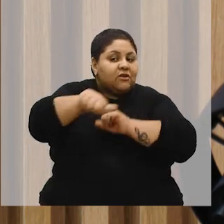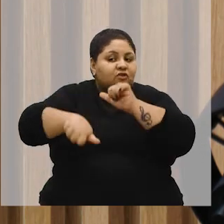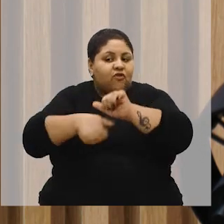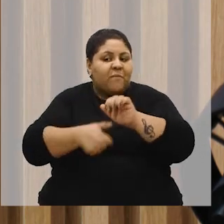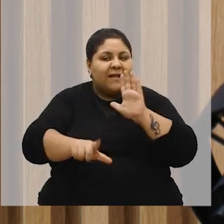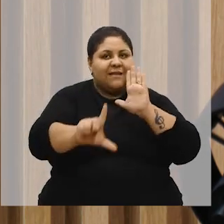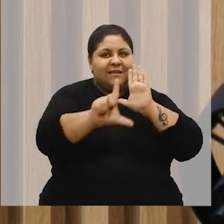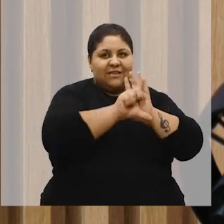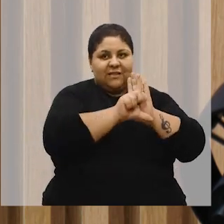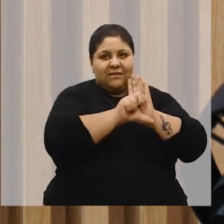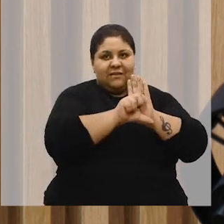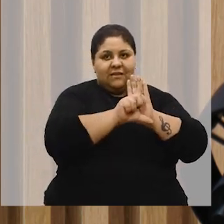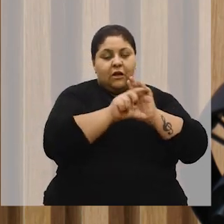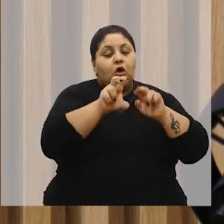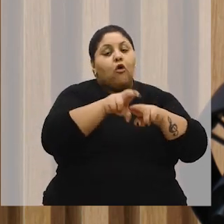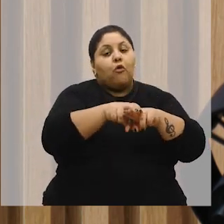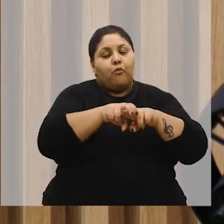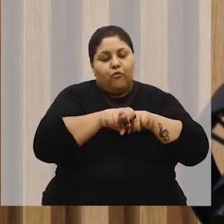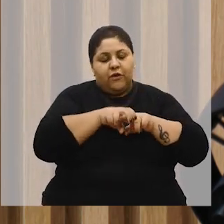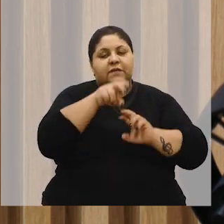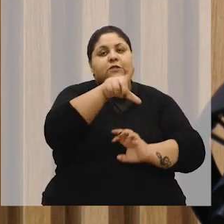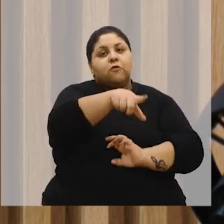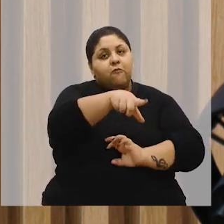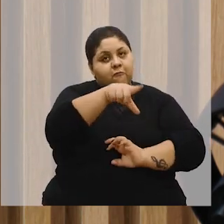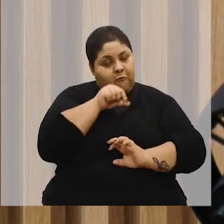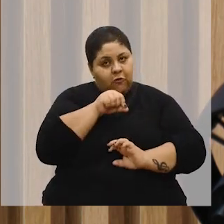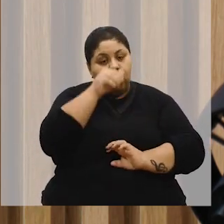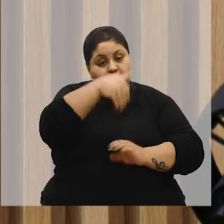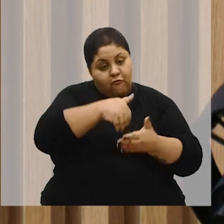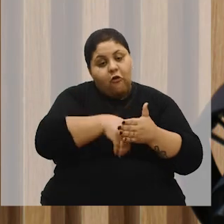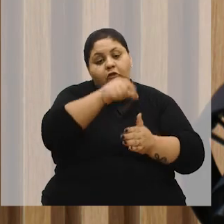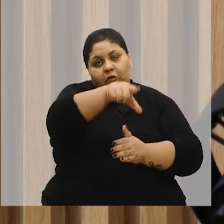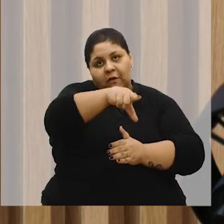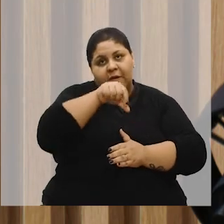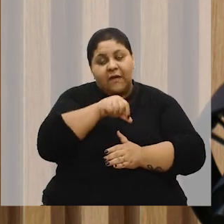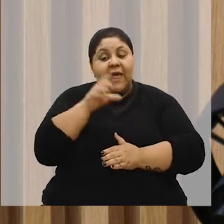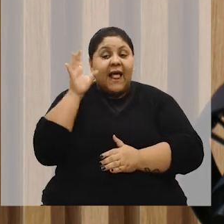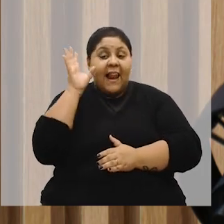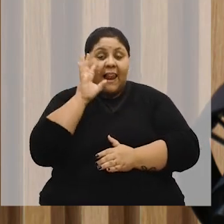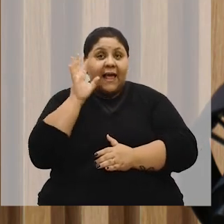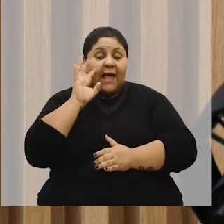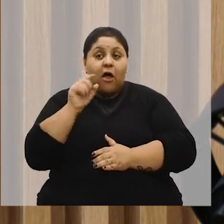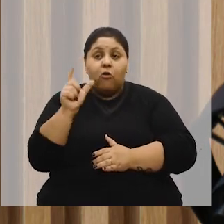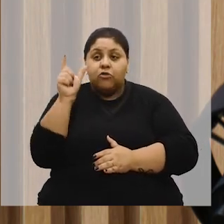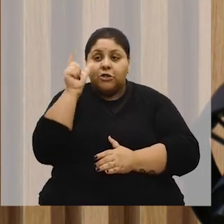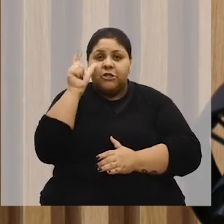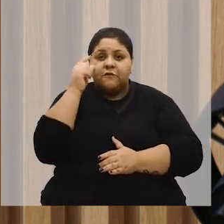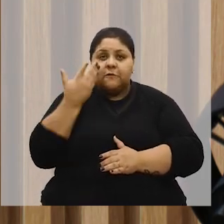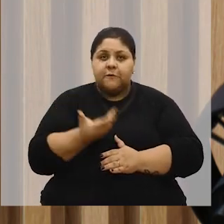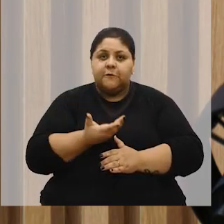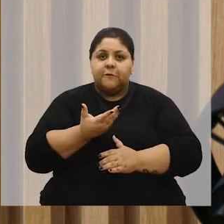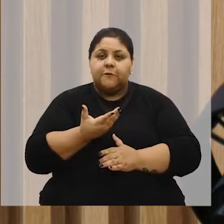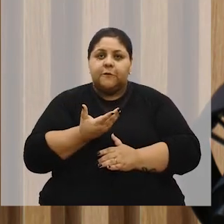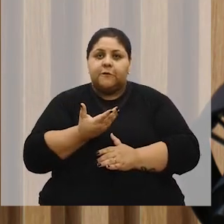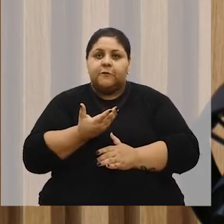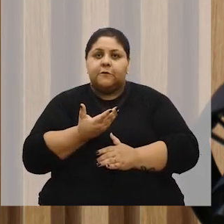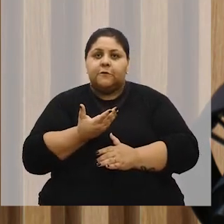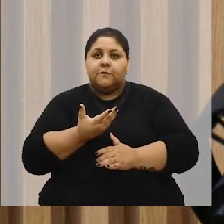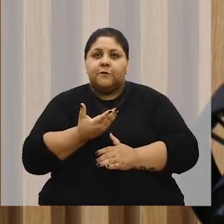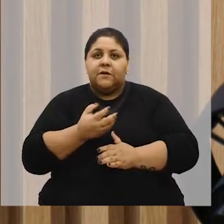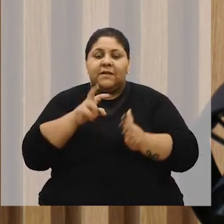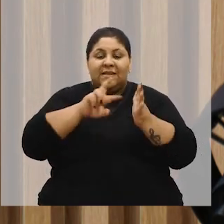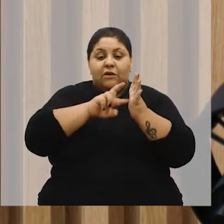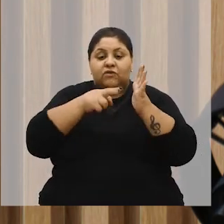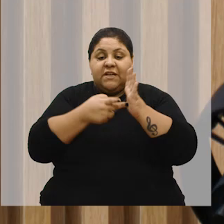E por isso que, apesar de ser facultativo, é muito bacana a gente ver que tem esse conteúdo dentro de um voto que